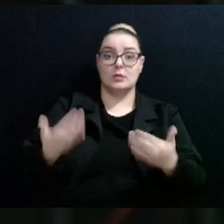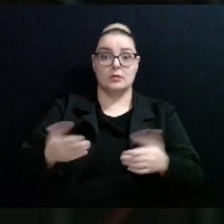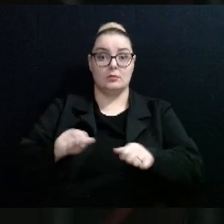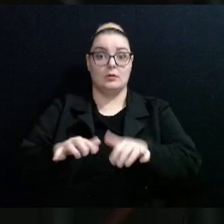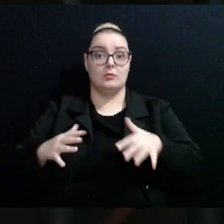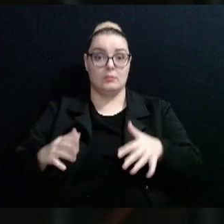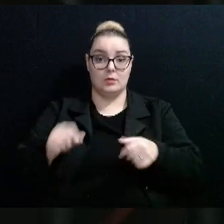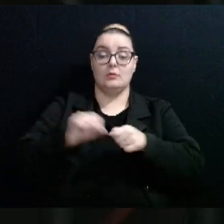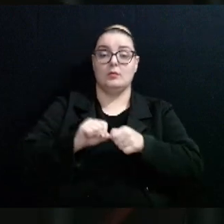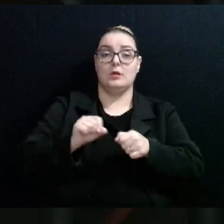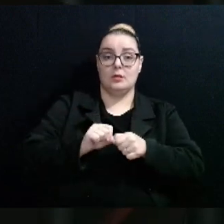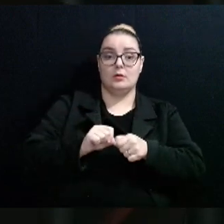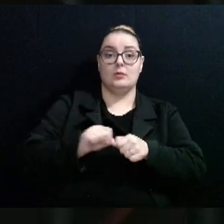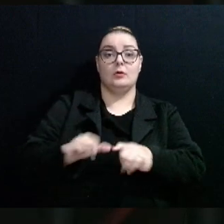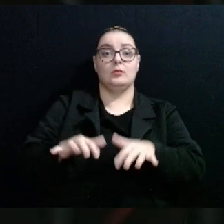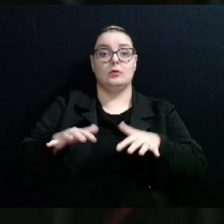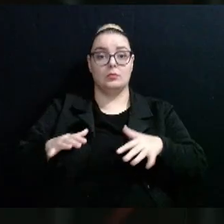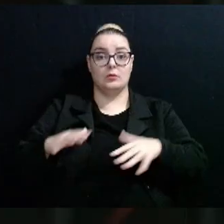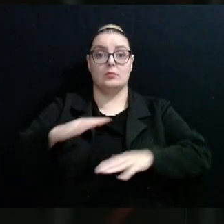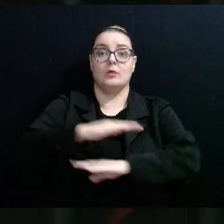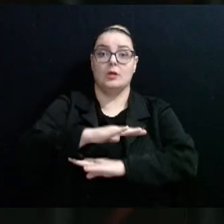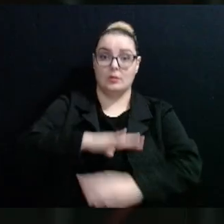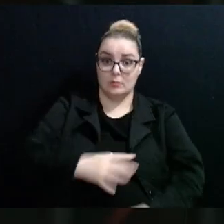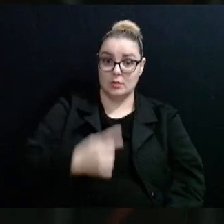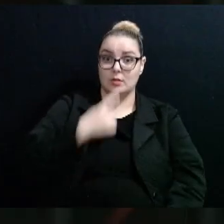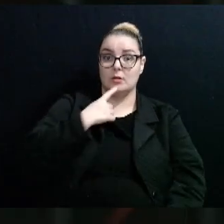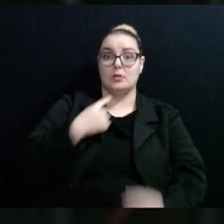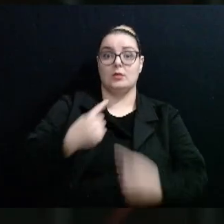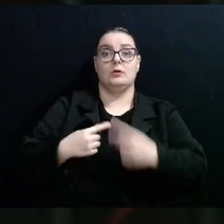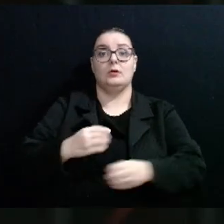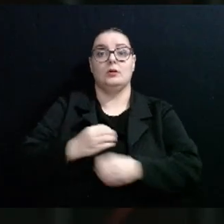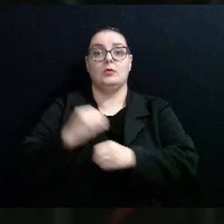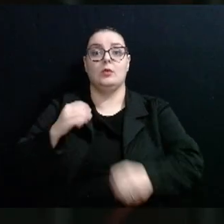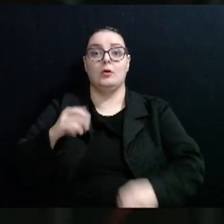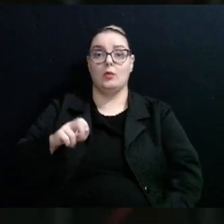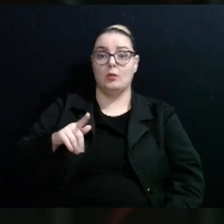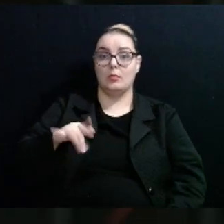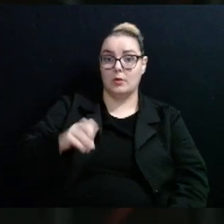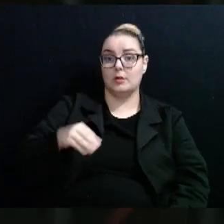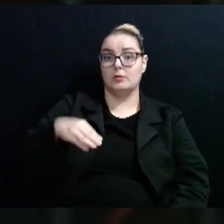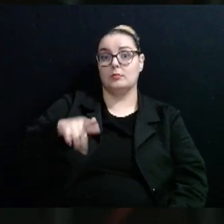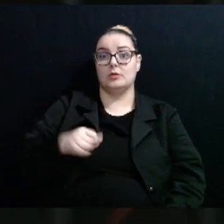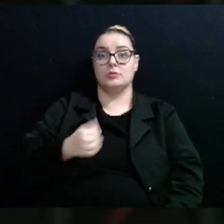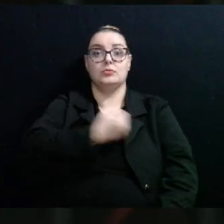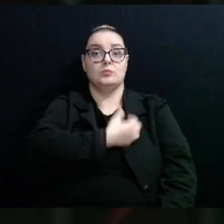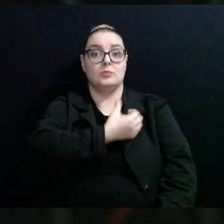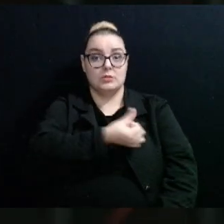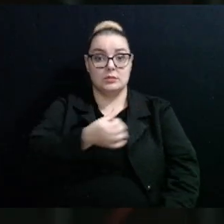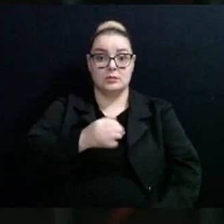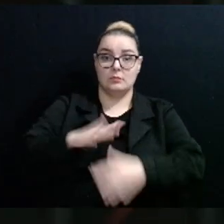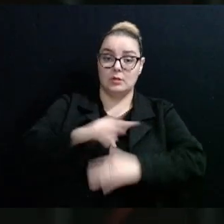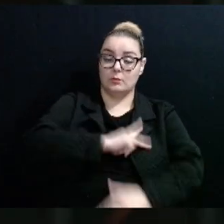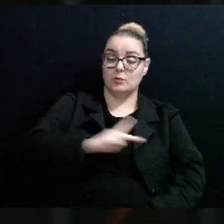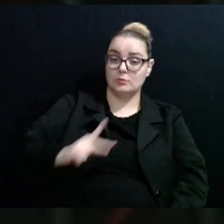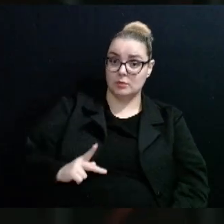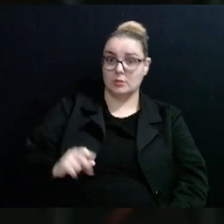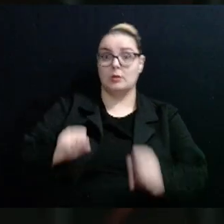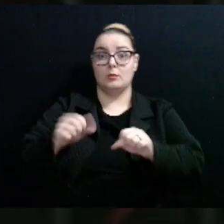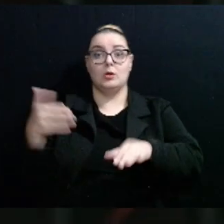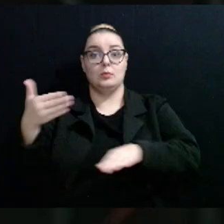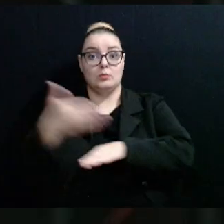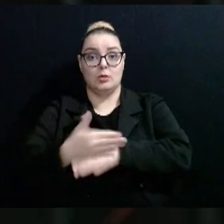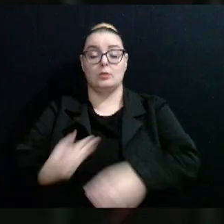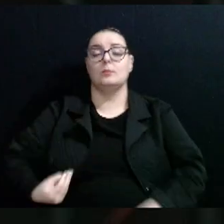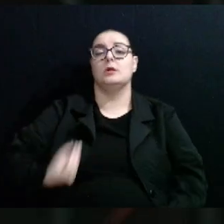no plenário da Câmara, tá? Na Avenida Engenheiro Roberto Manche, número 66, no bairro Ponte Preta. Você pode participar presencialmente